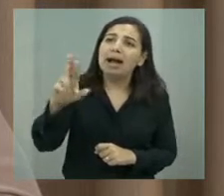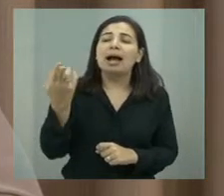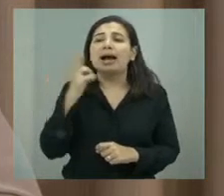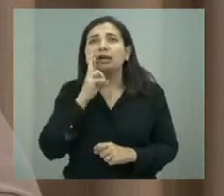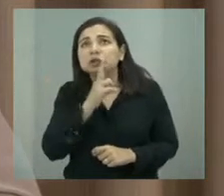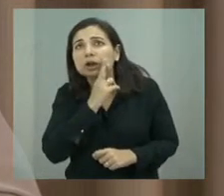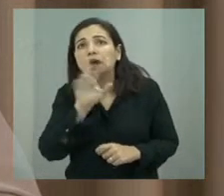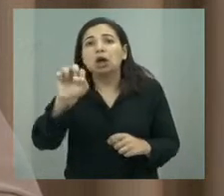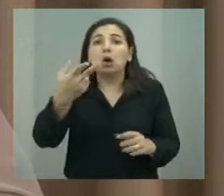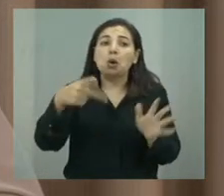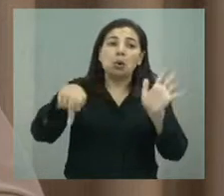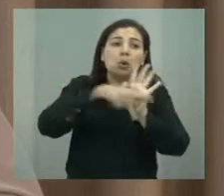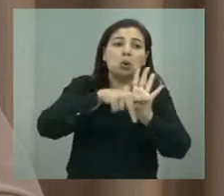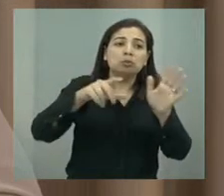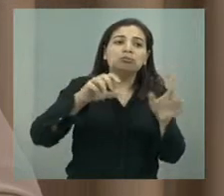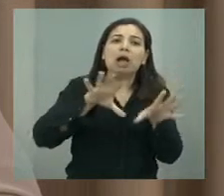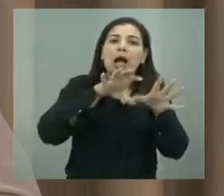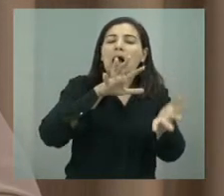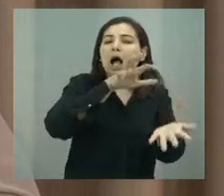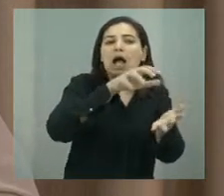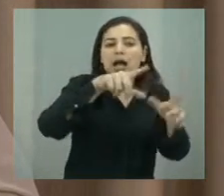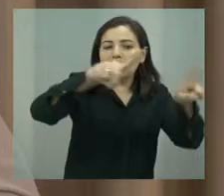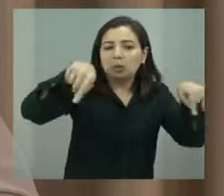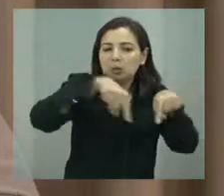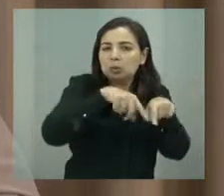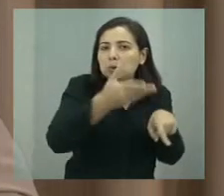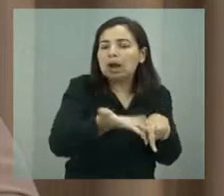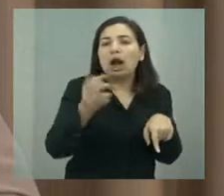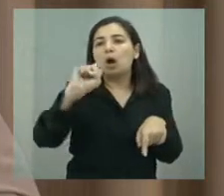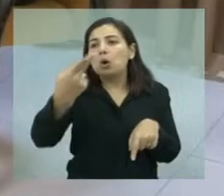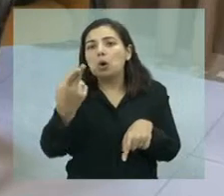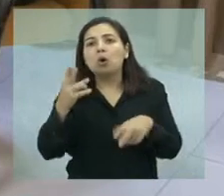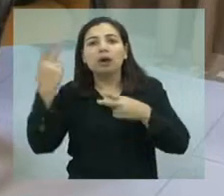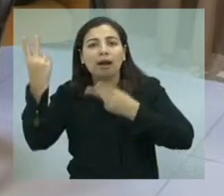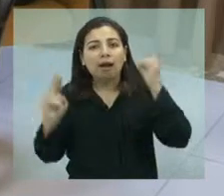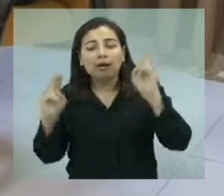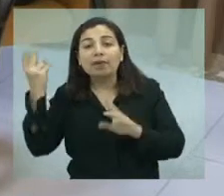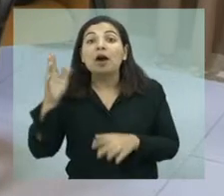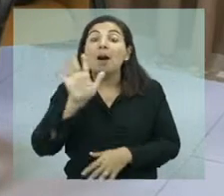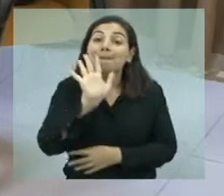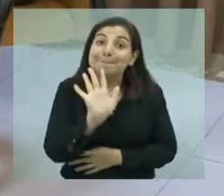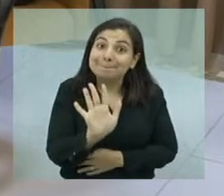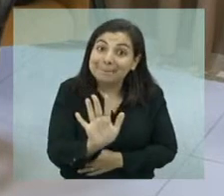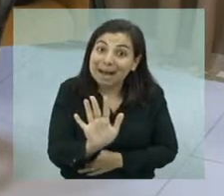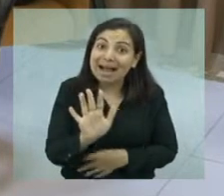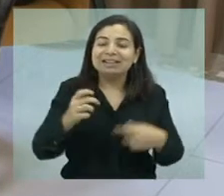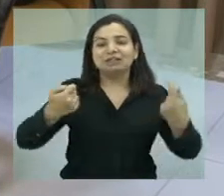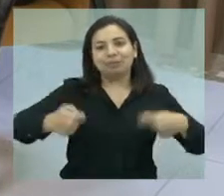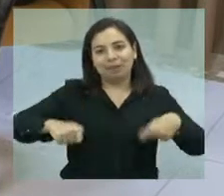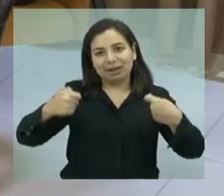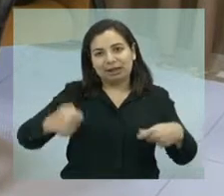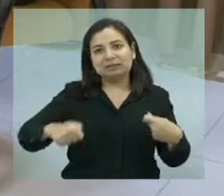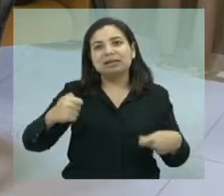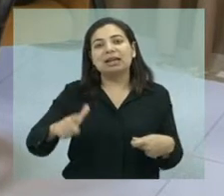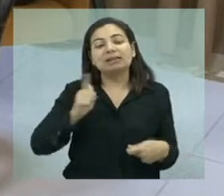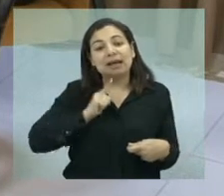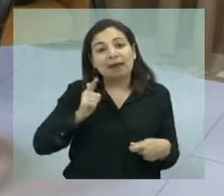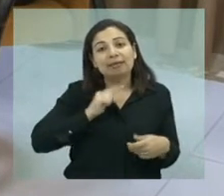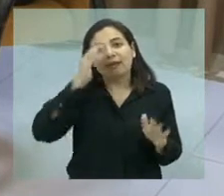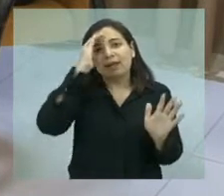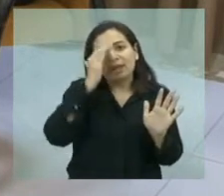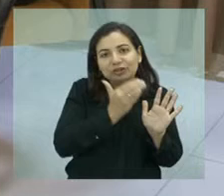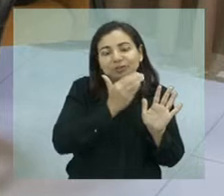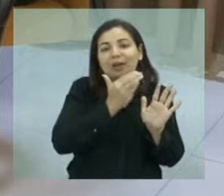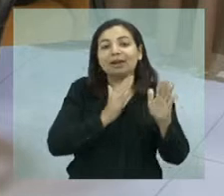ao público. Pode ser utilizado nos pré-carnavais, enfim, desde que aquilo ali esteja previsto na programação do evento. E